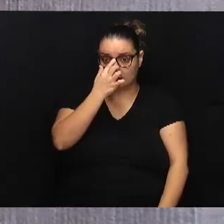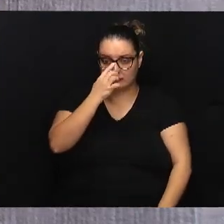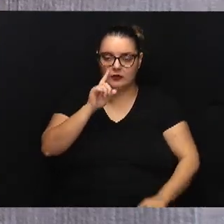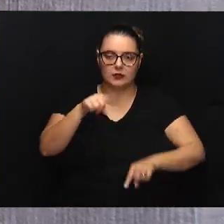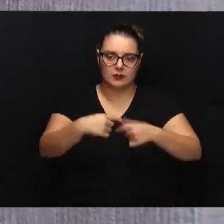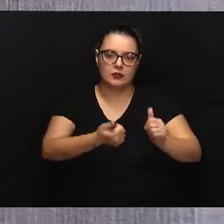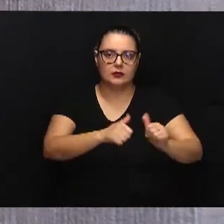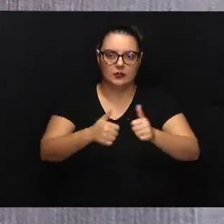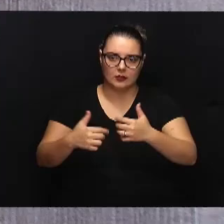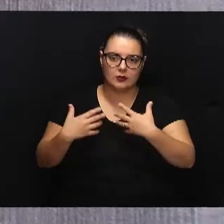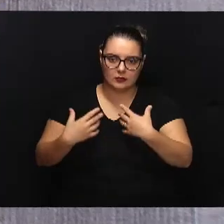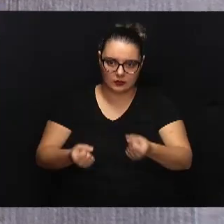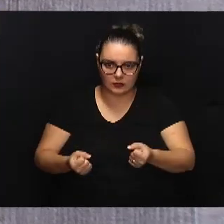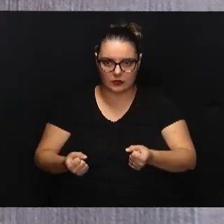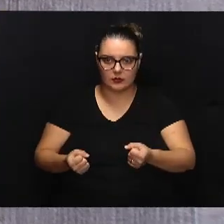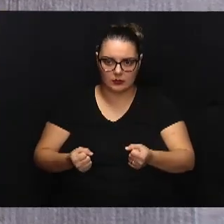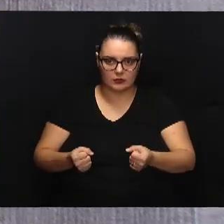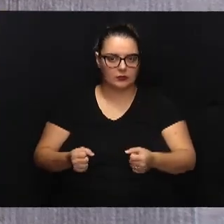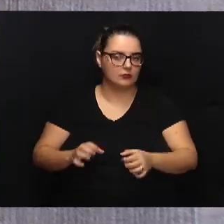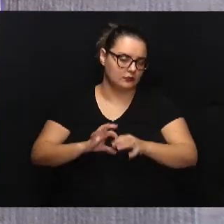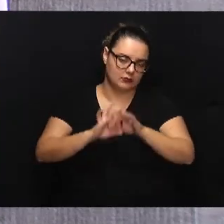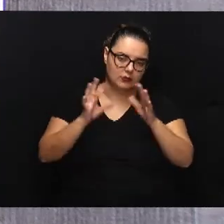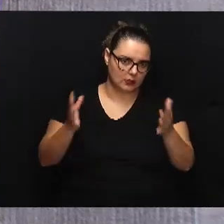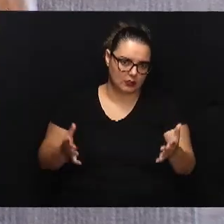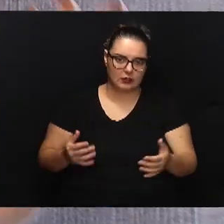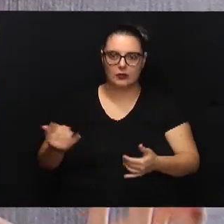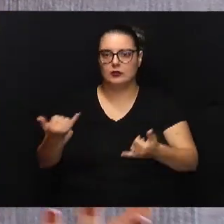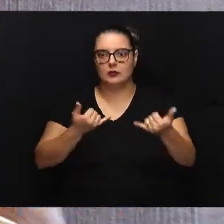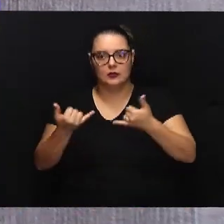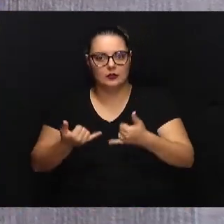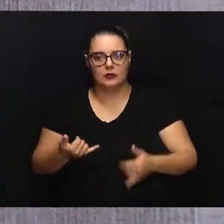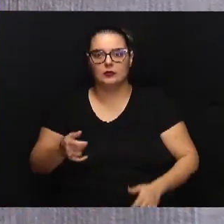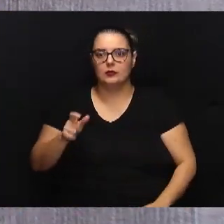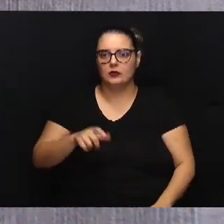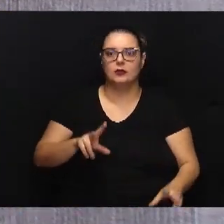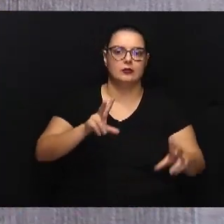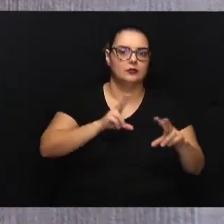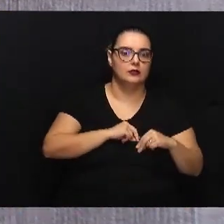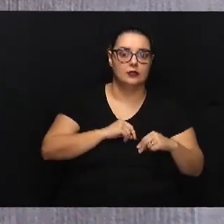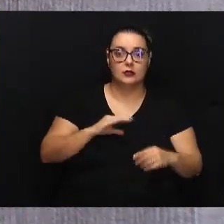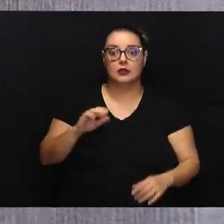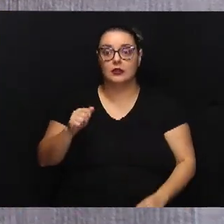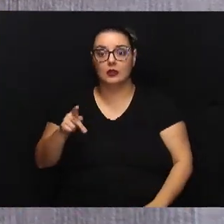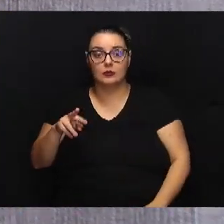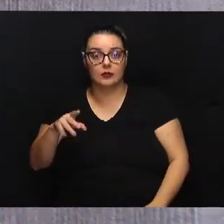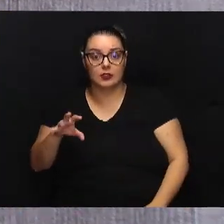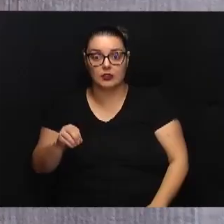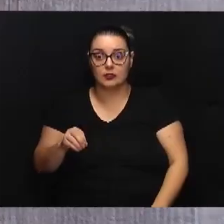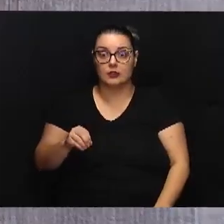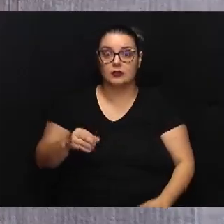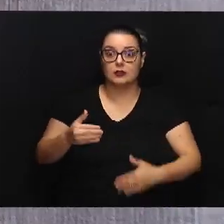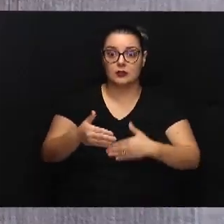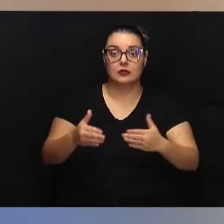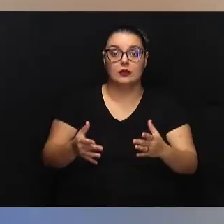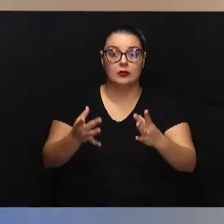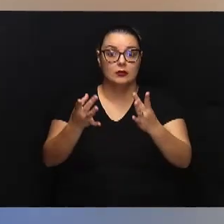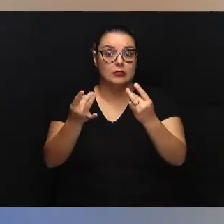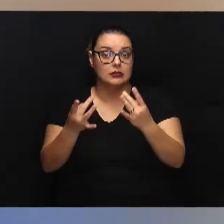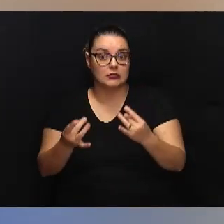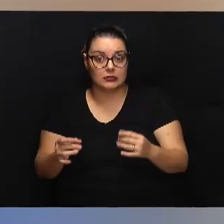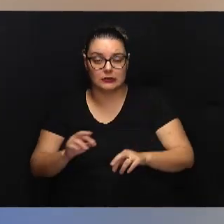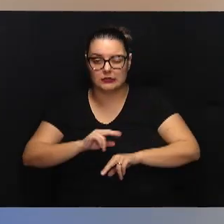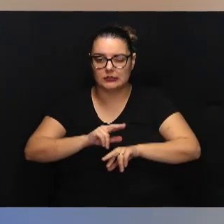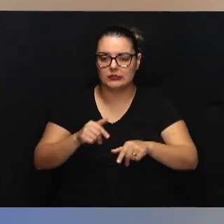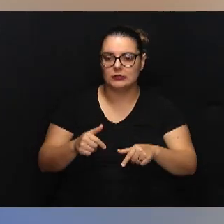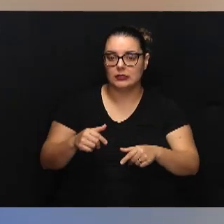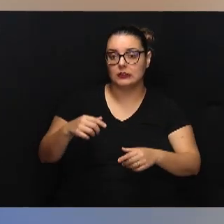eu recebo espontaneamente, né? Então as pessoas sempre falam, nossa, que capricho. A cesta tem muito detalhes, né? Então a torradinha que vai